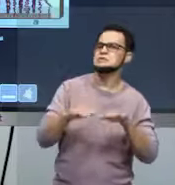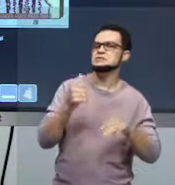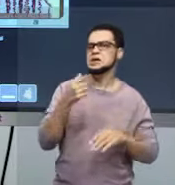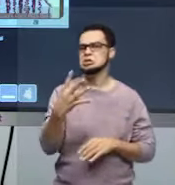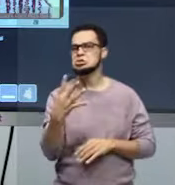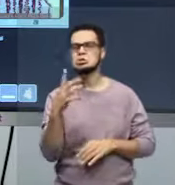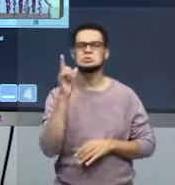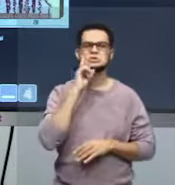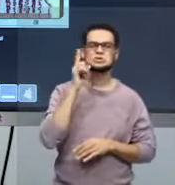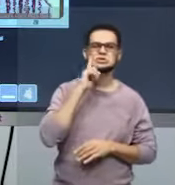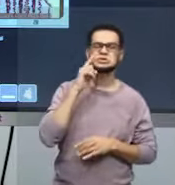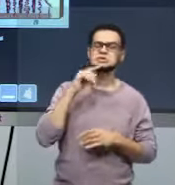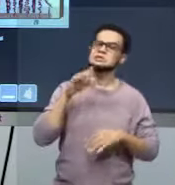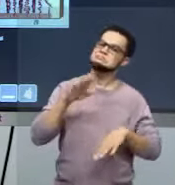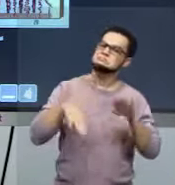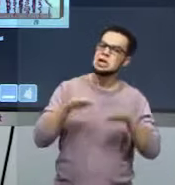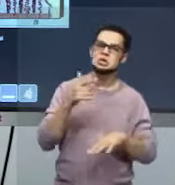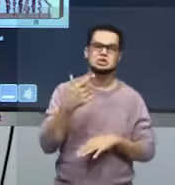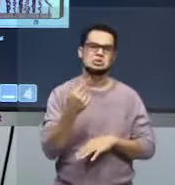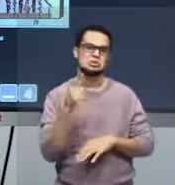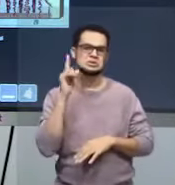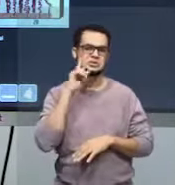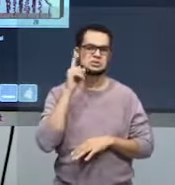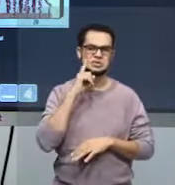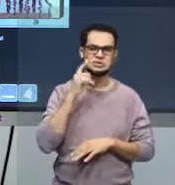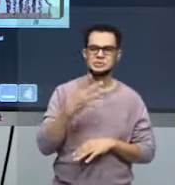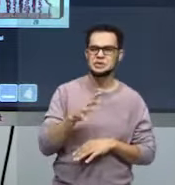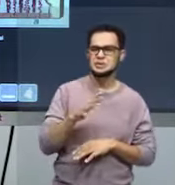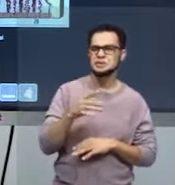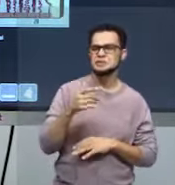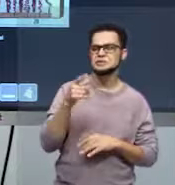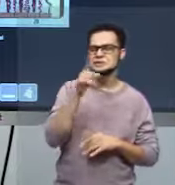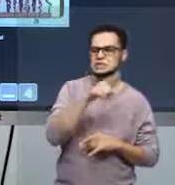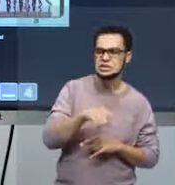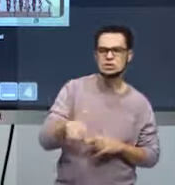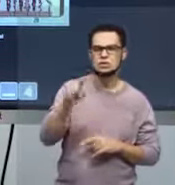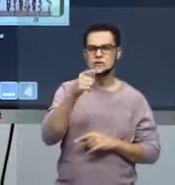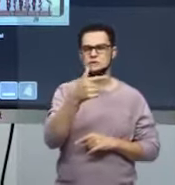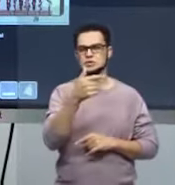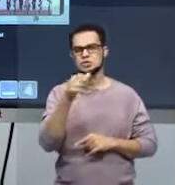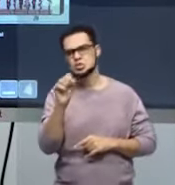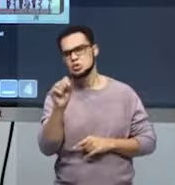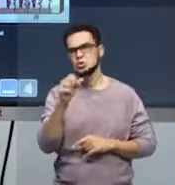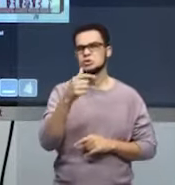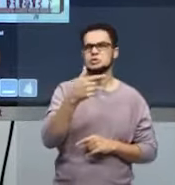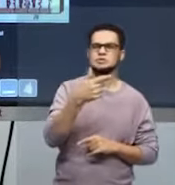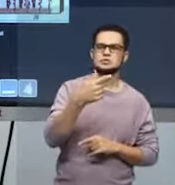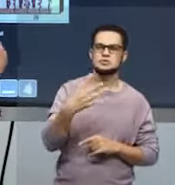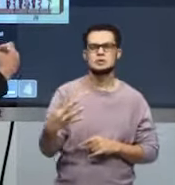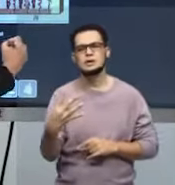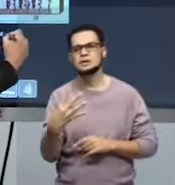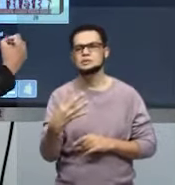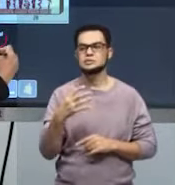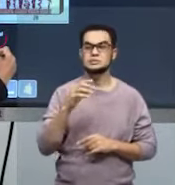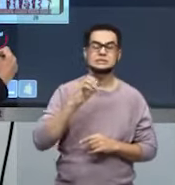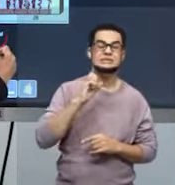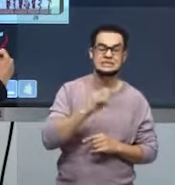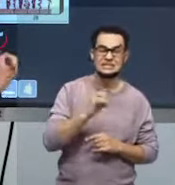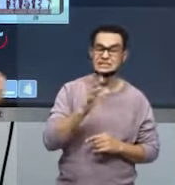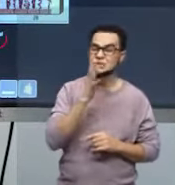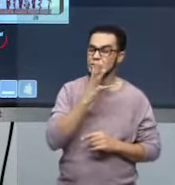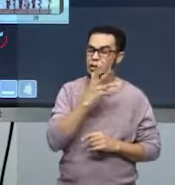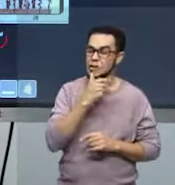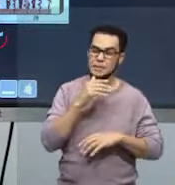14 dias. Ela vai ter um ciclo aí de 28, 24. Se essa fase demorar mais e